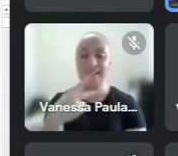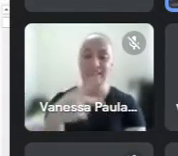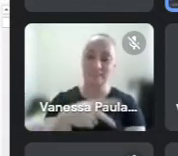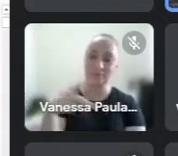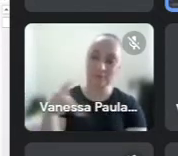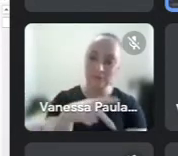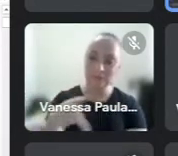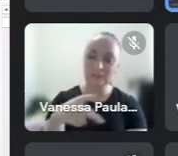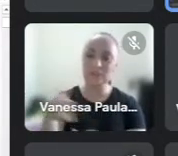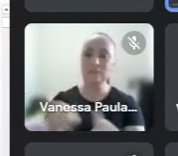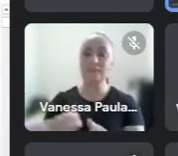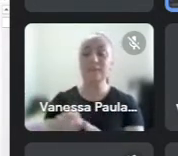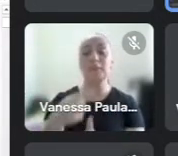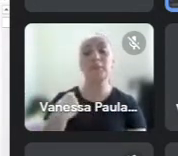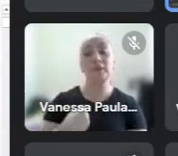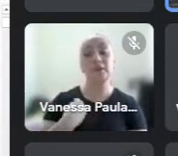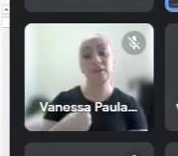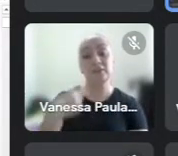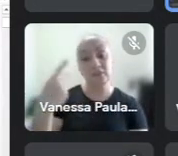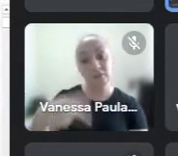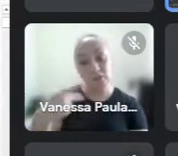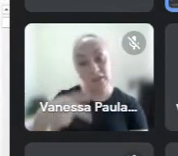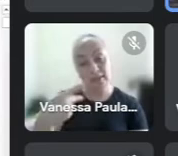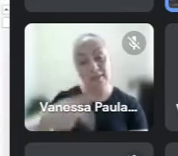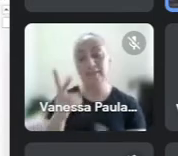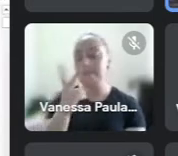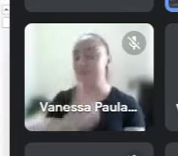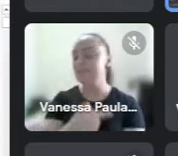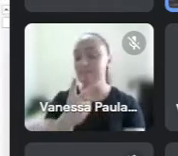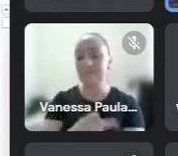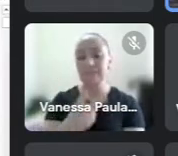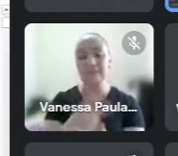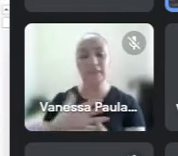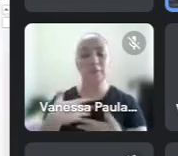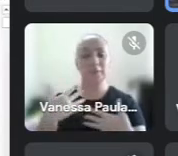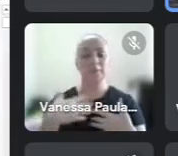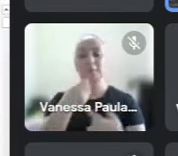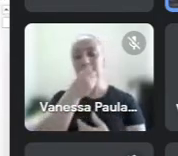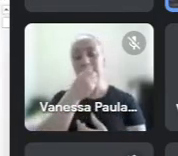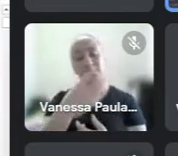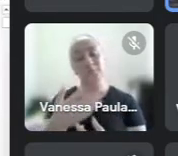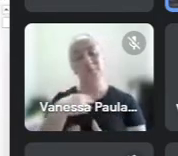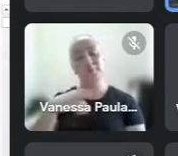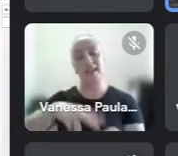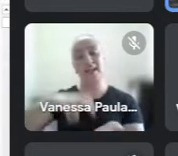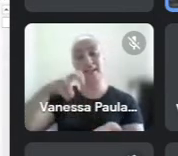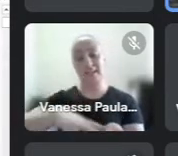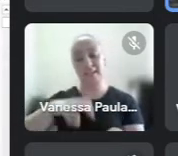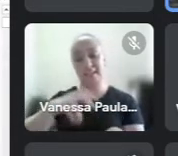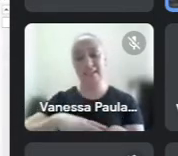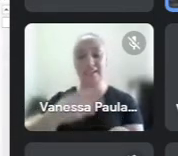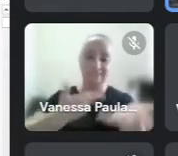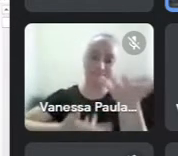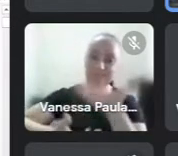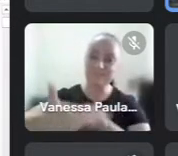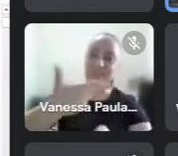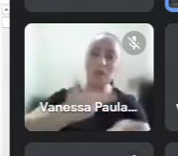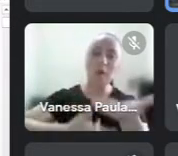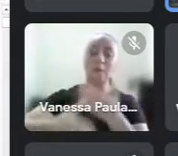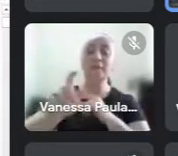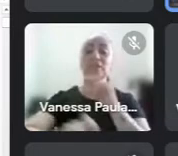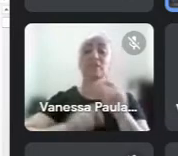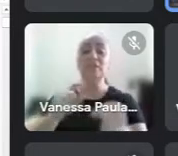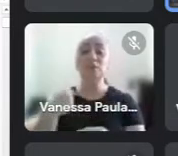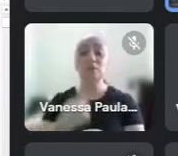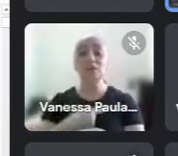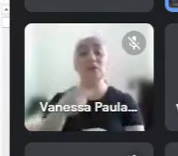estão aqui, né? É sempre uma alegria muito grande a gente poder estar partilhando um pouco daquilo que a gente vem construindo ao